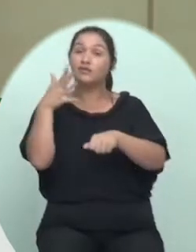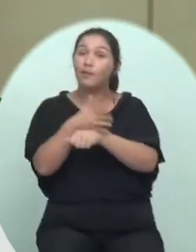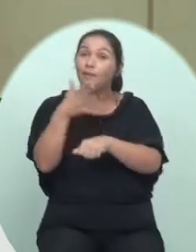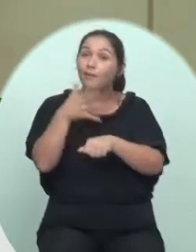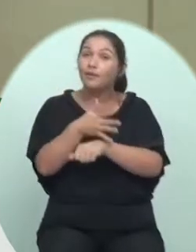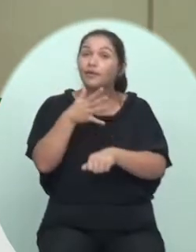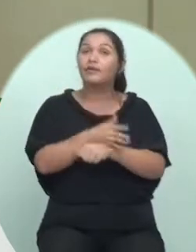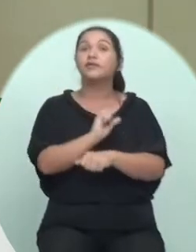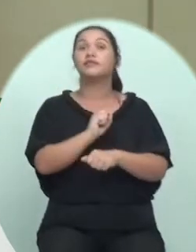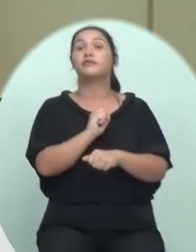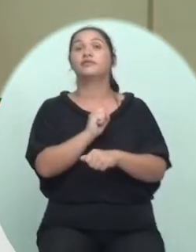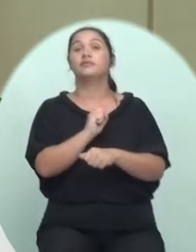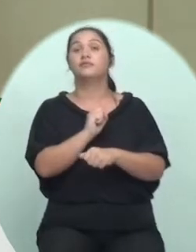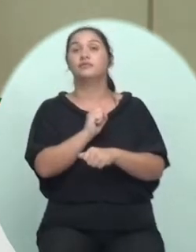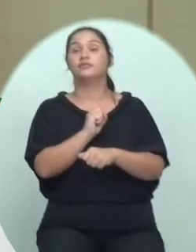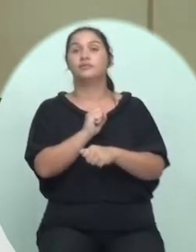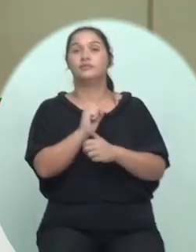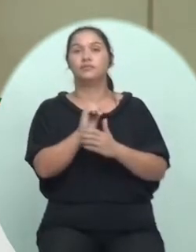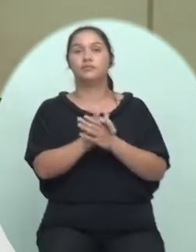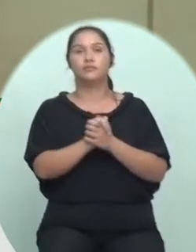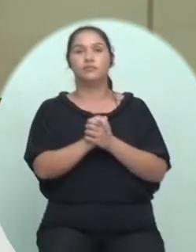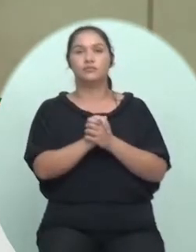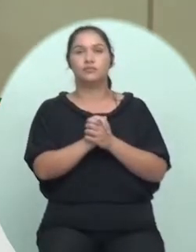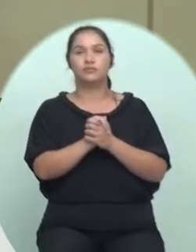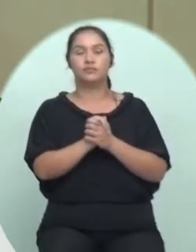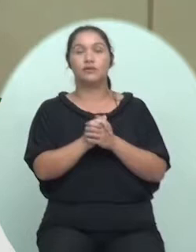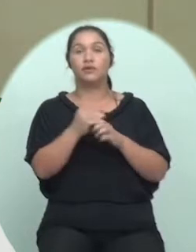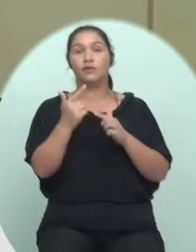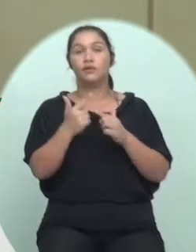estar cobrando, projetos que foram aprovados aí